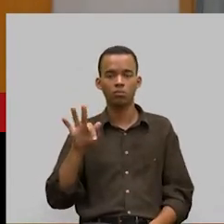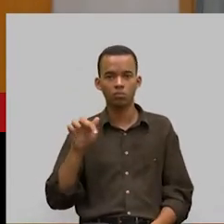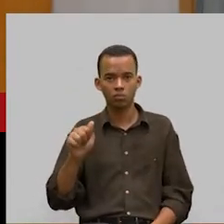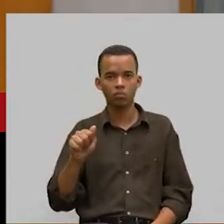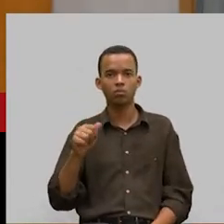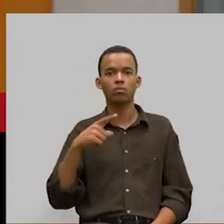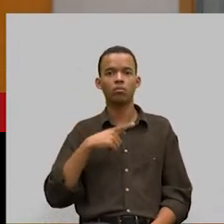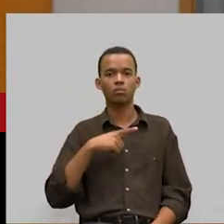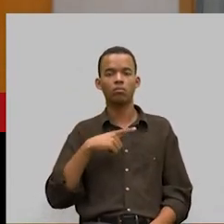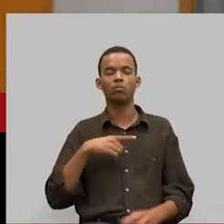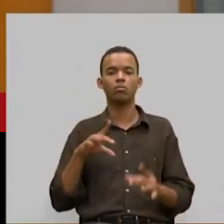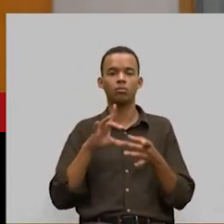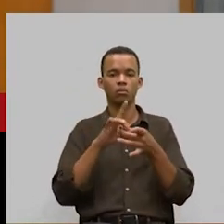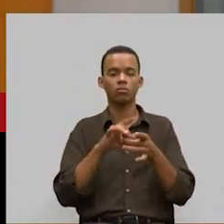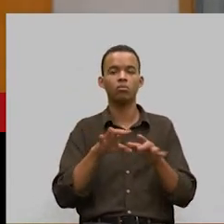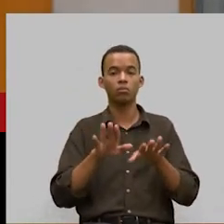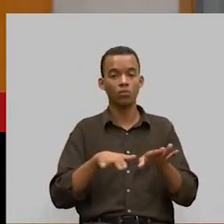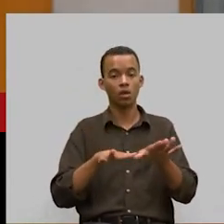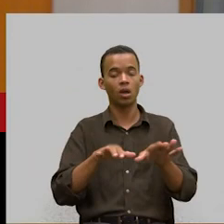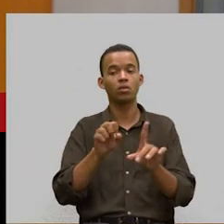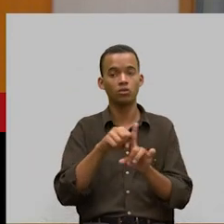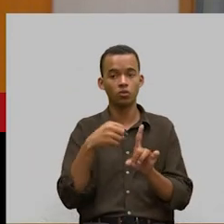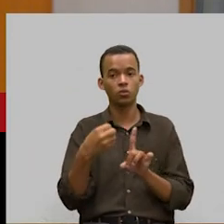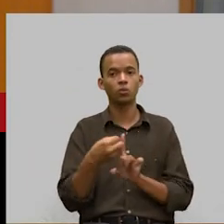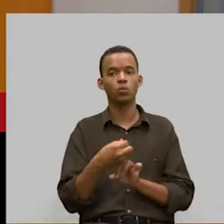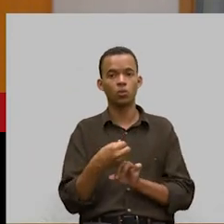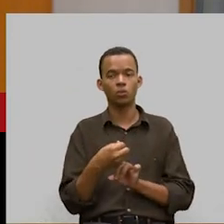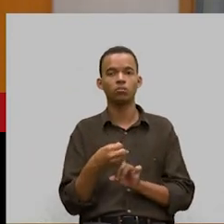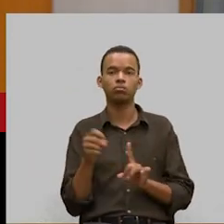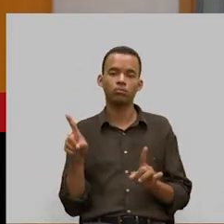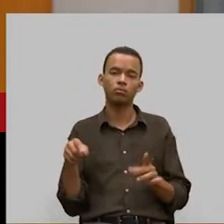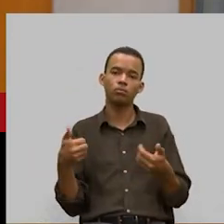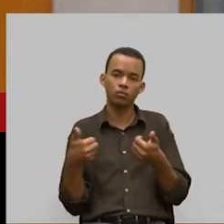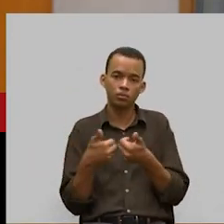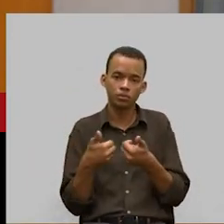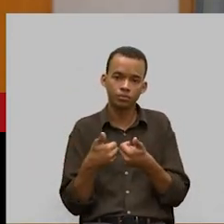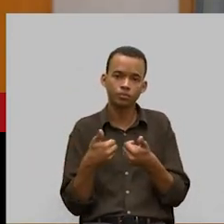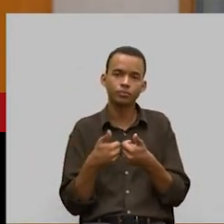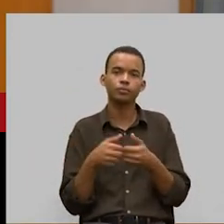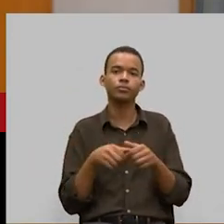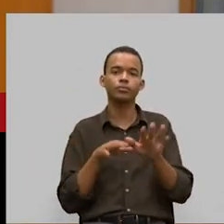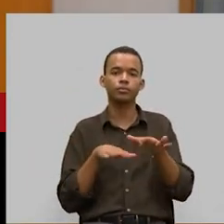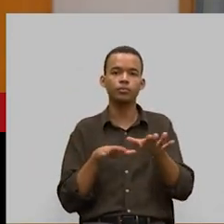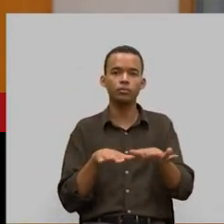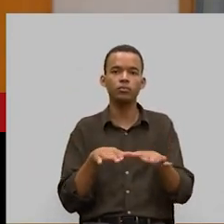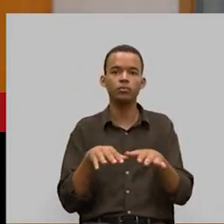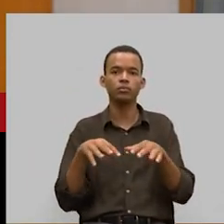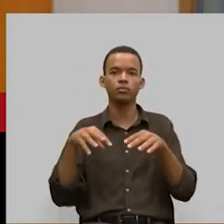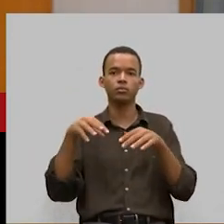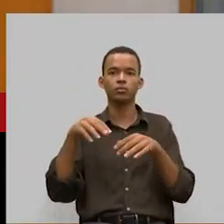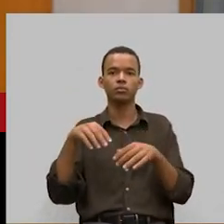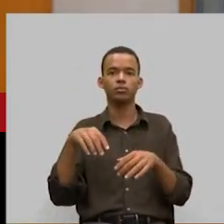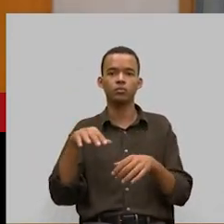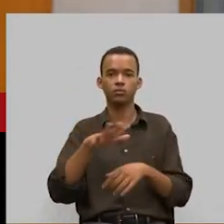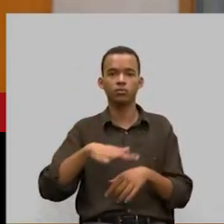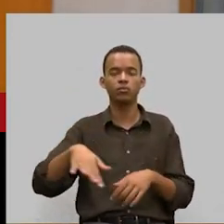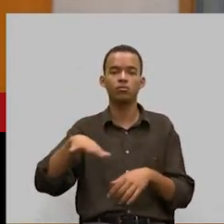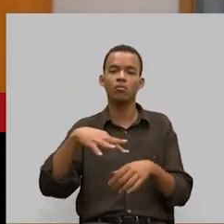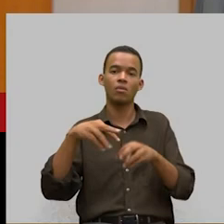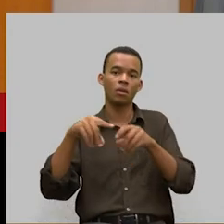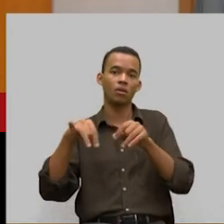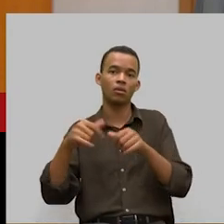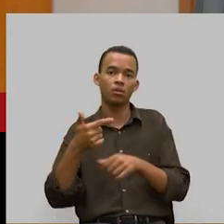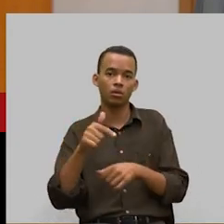a movimentos sociais né Elas estão ali muito próximas de movimentos do sem campo né Sem Terra desculpa eh